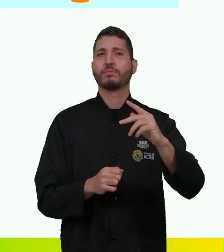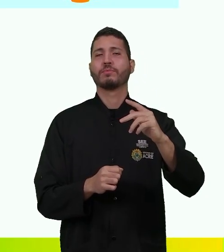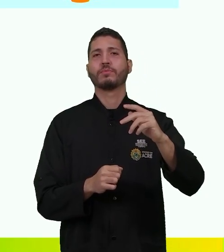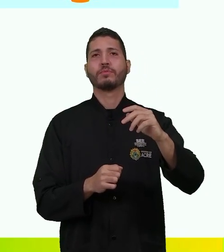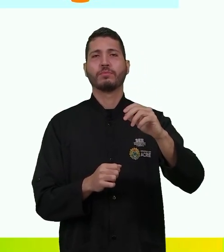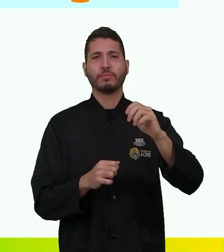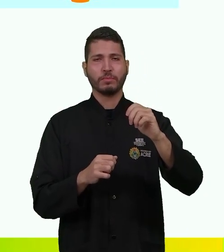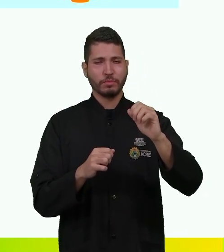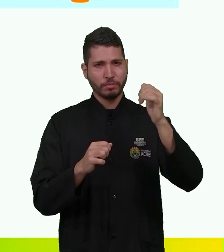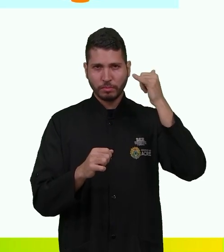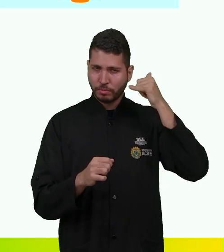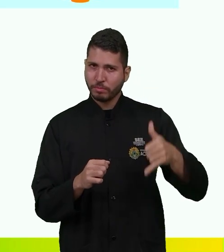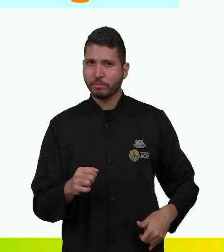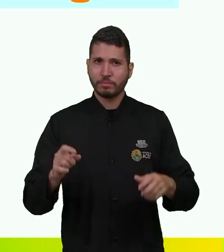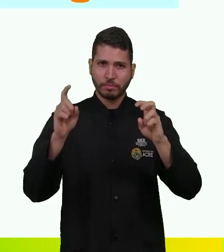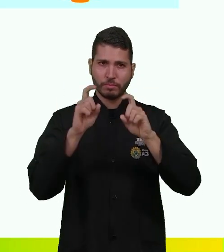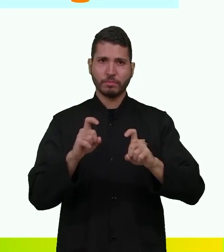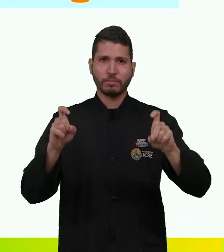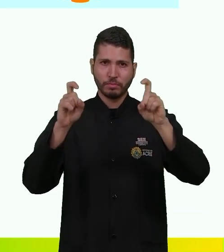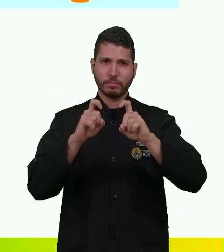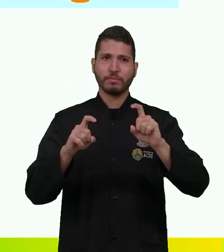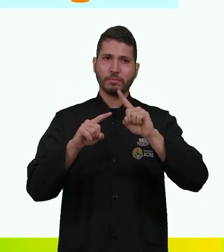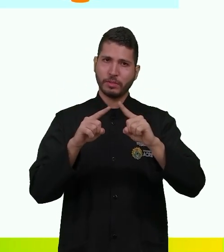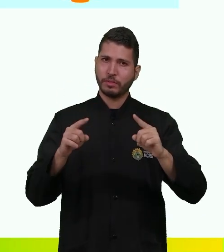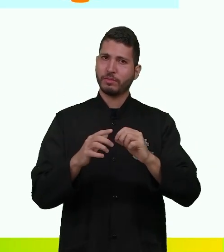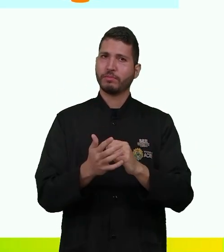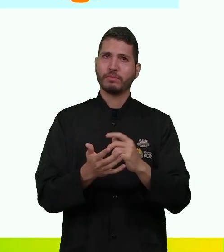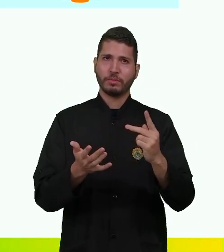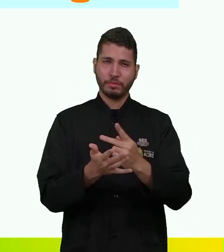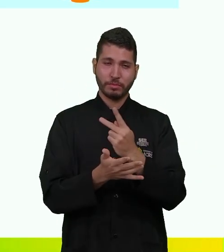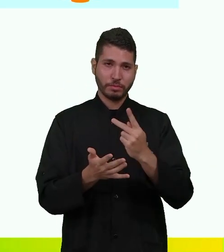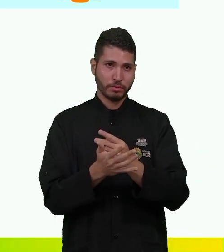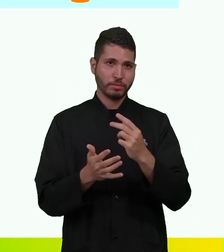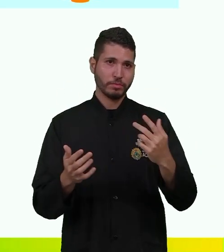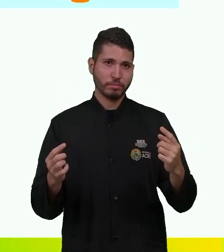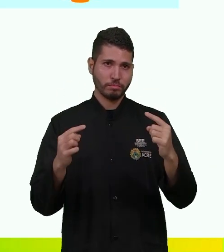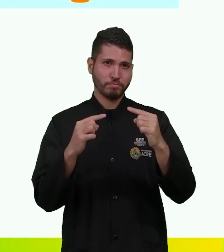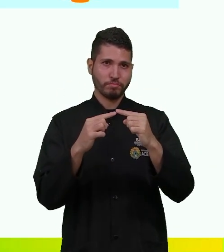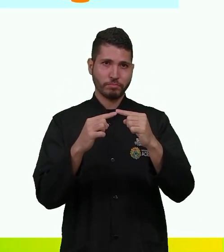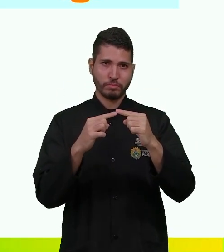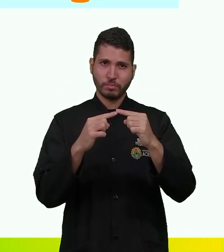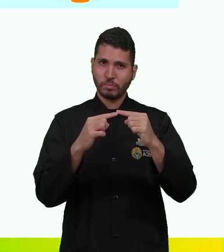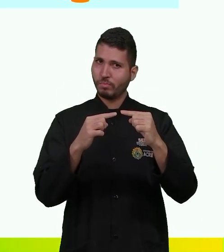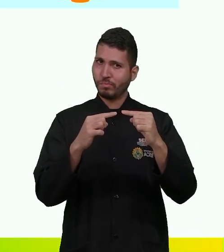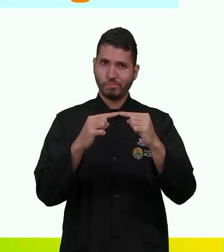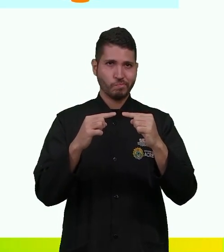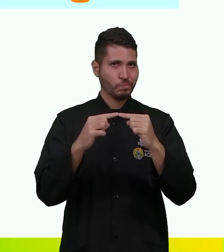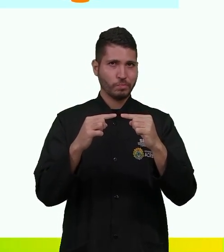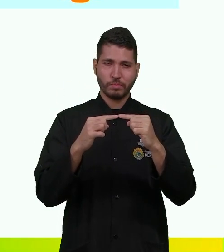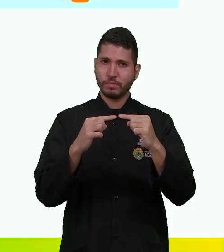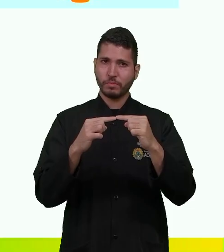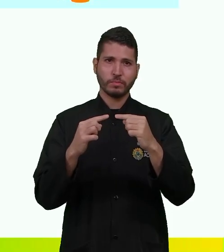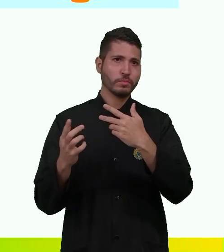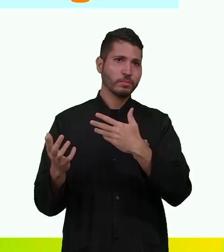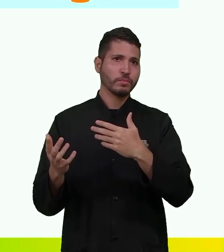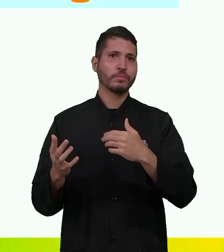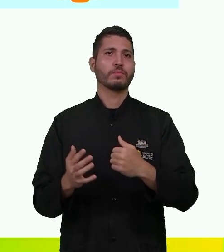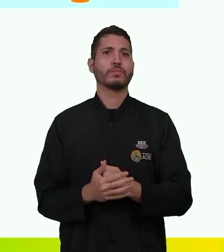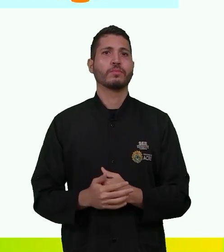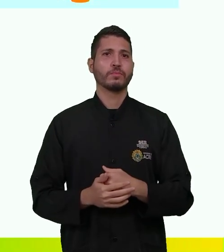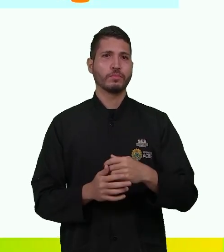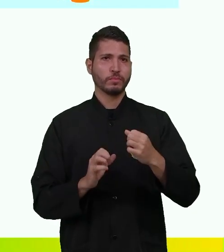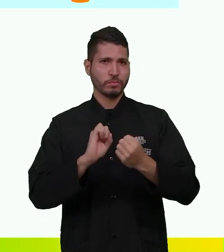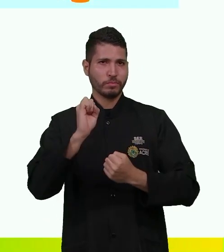a matéria-prima e a mão de obra é abundante. Muitas universidades também, o estudo para o processamento e o surgimento de